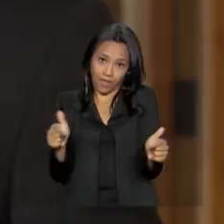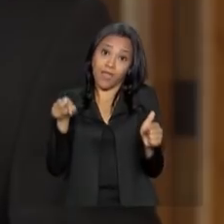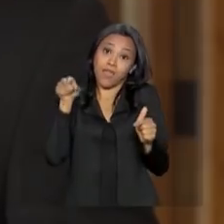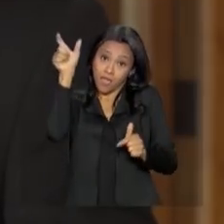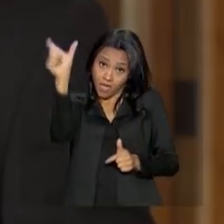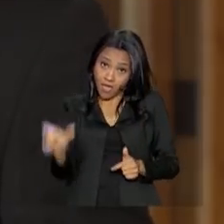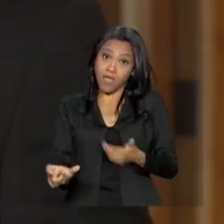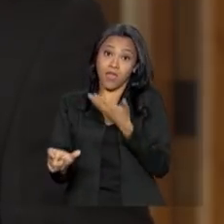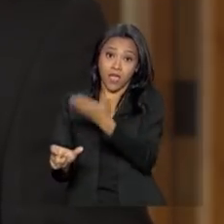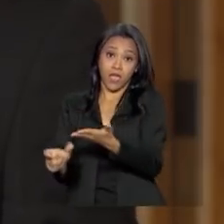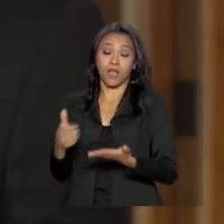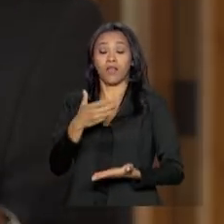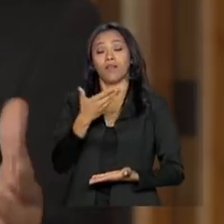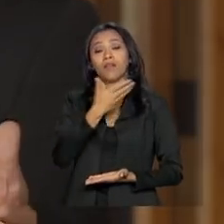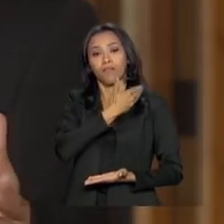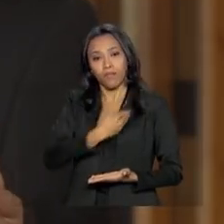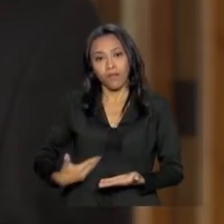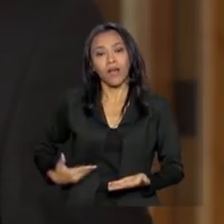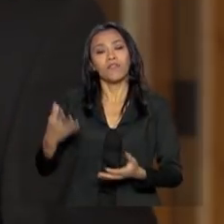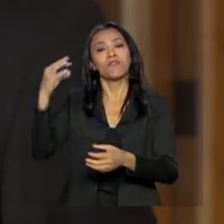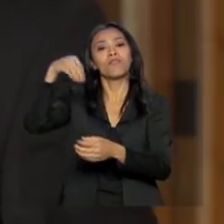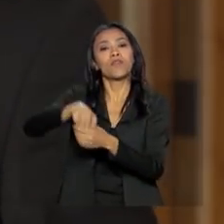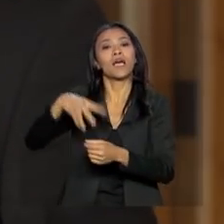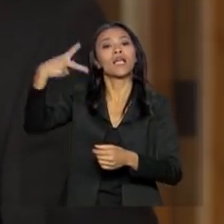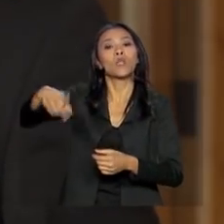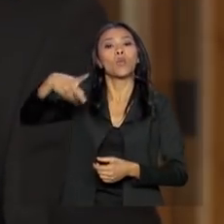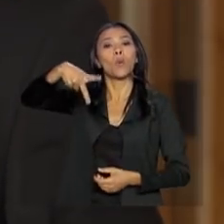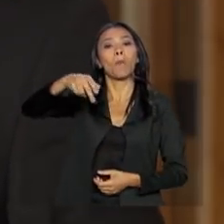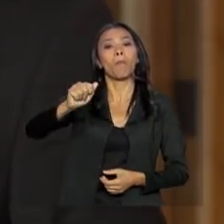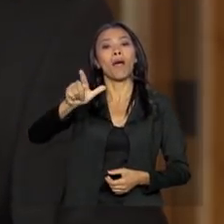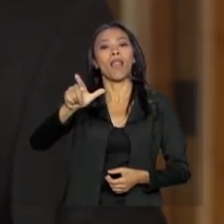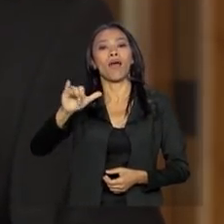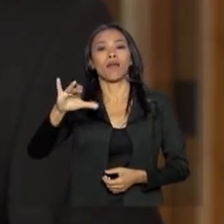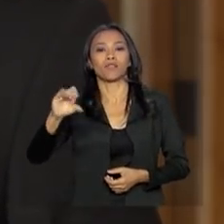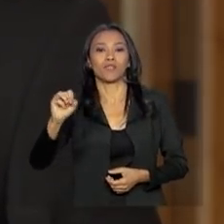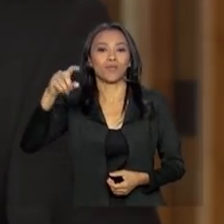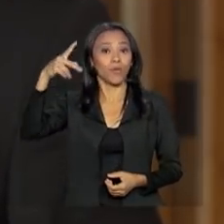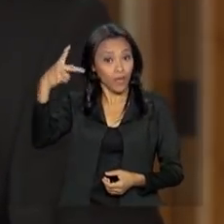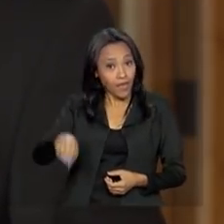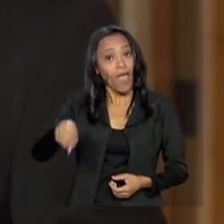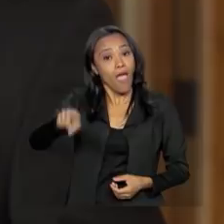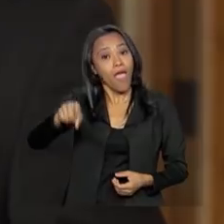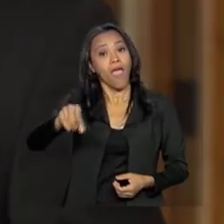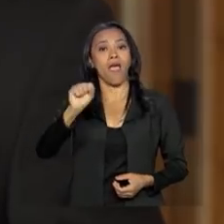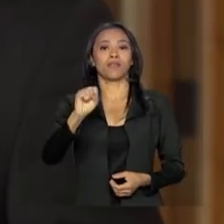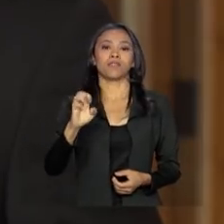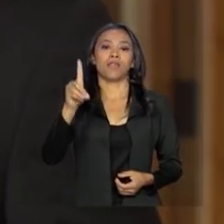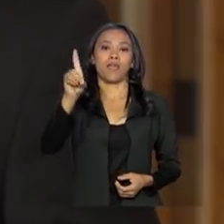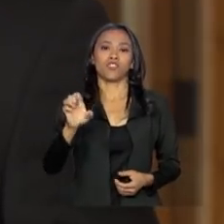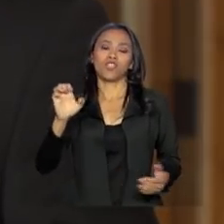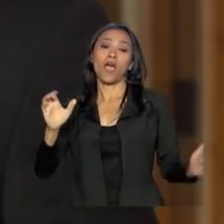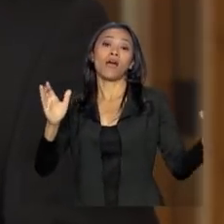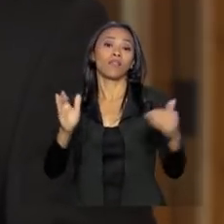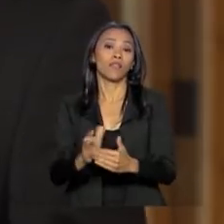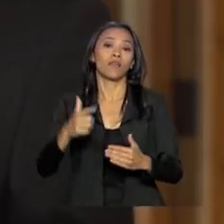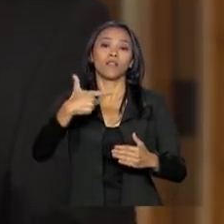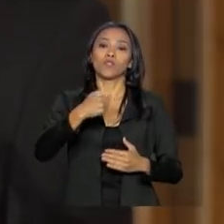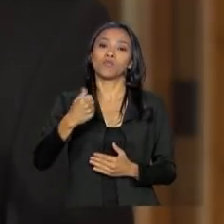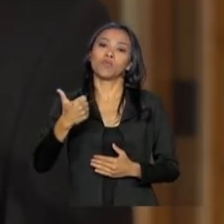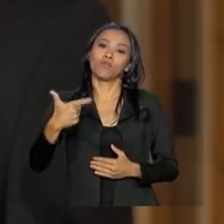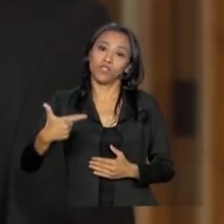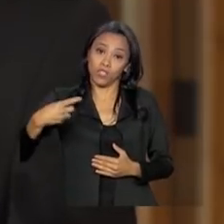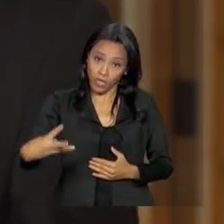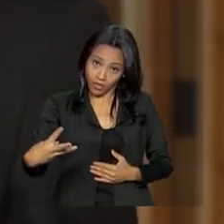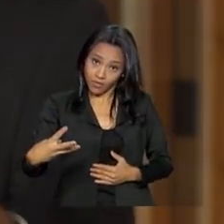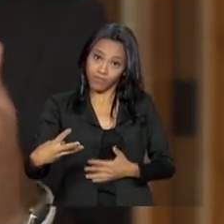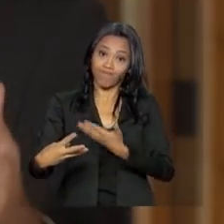ficar à frente do Palácio de Lopes a sede do Poder Executivo do Paraguai até 2023 não